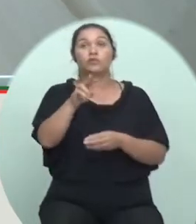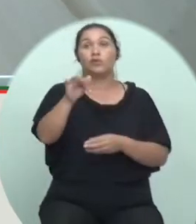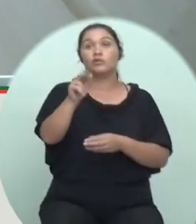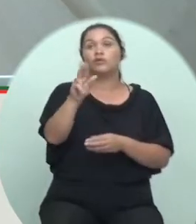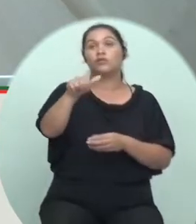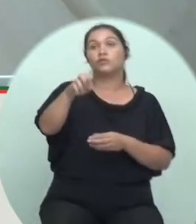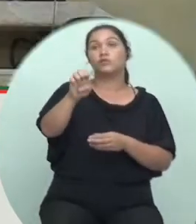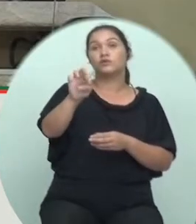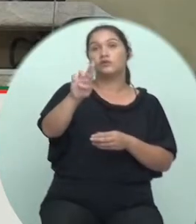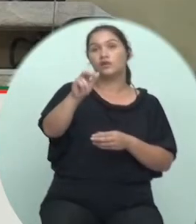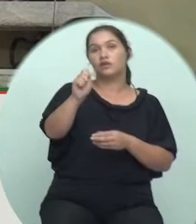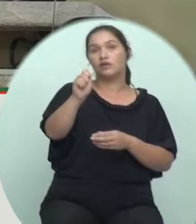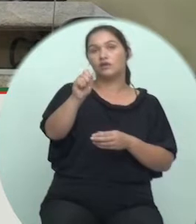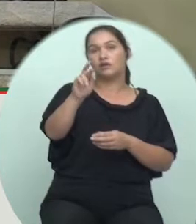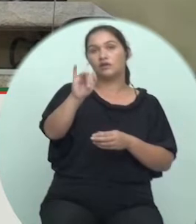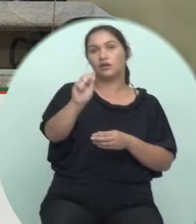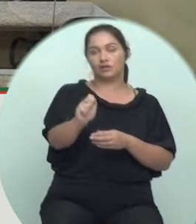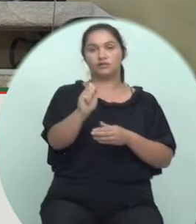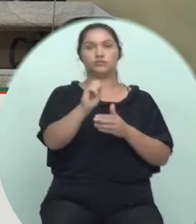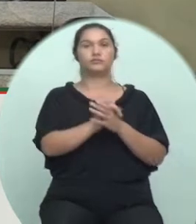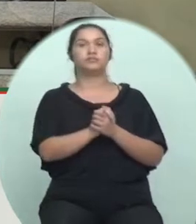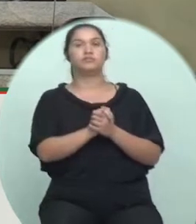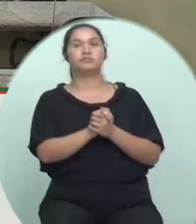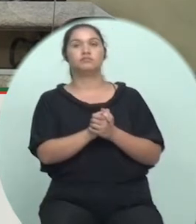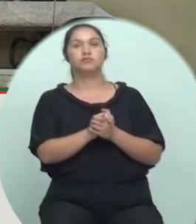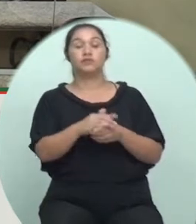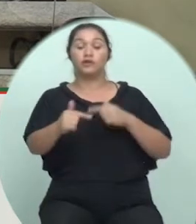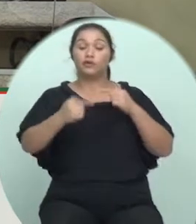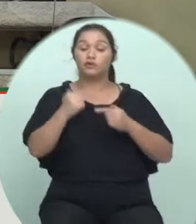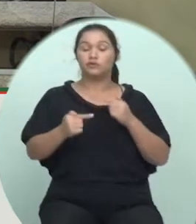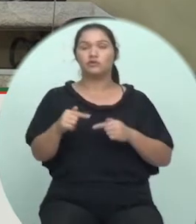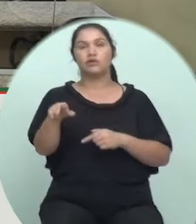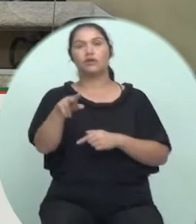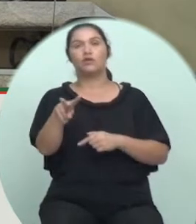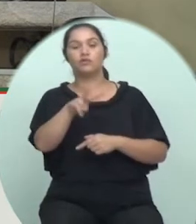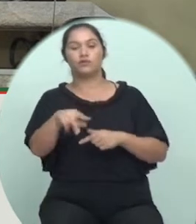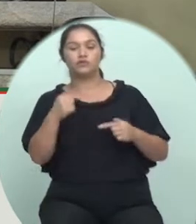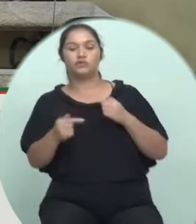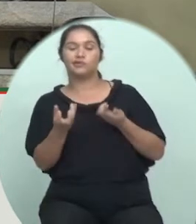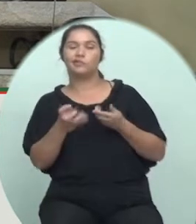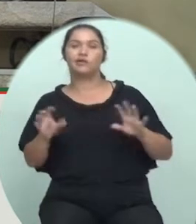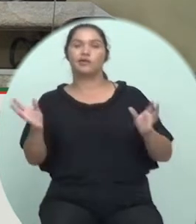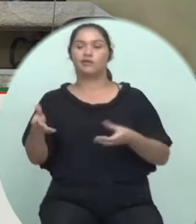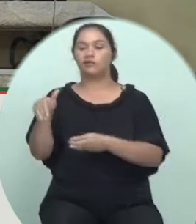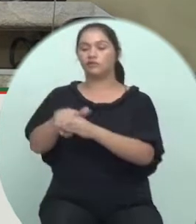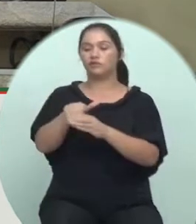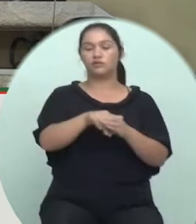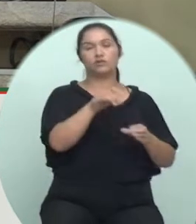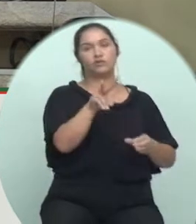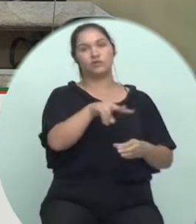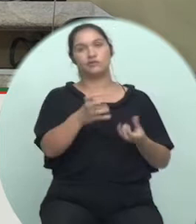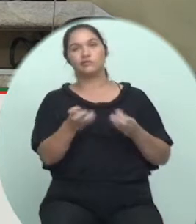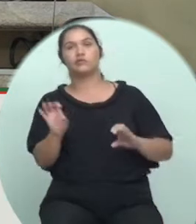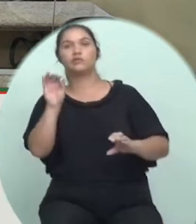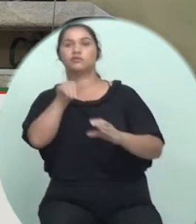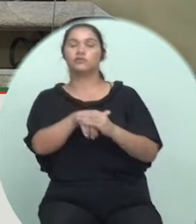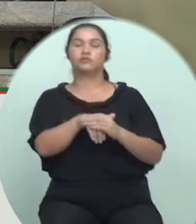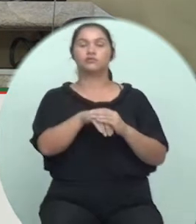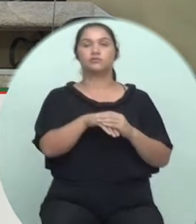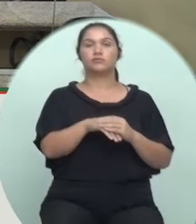O requerimento está em discussão. Não havendo quem queira discutir, está em votação. Os contrários se